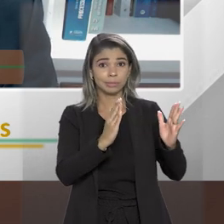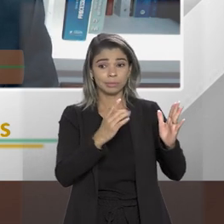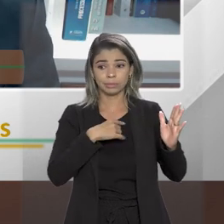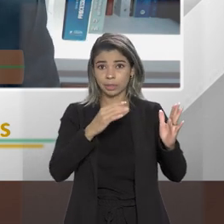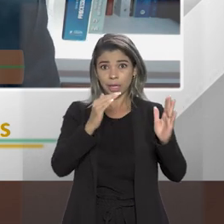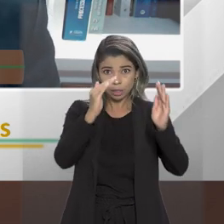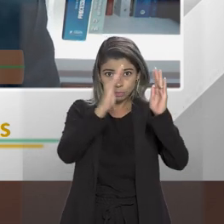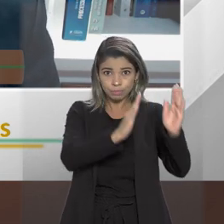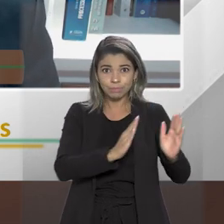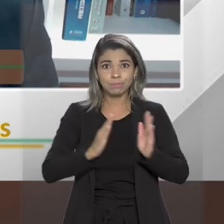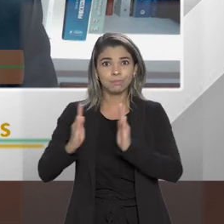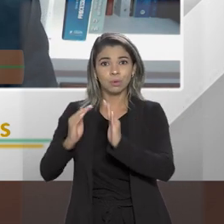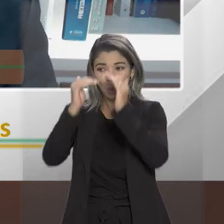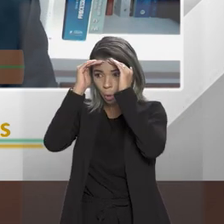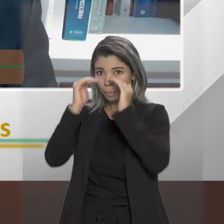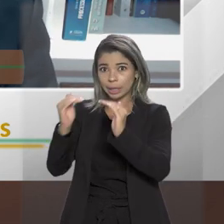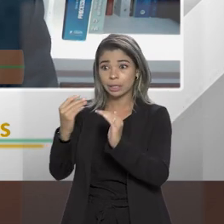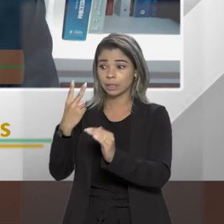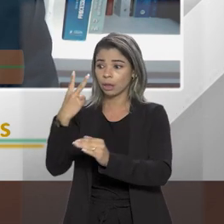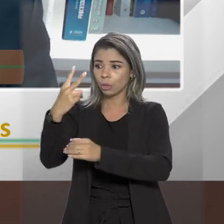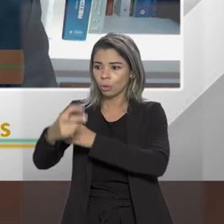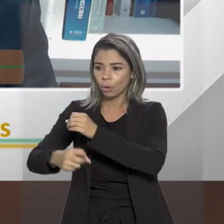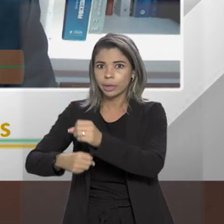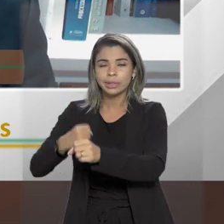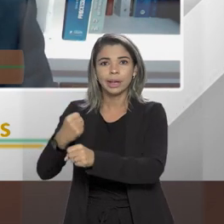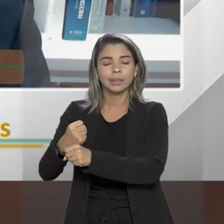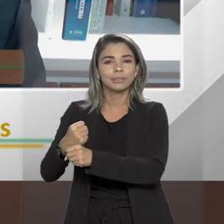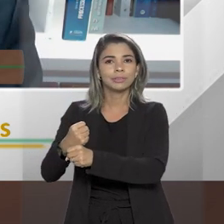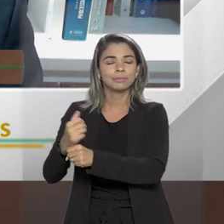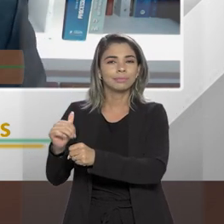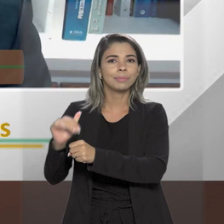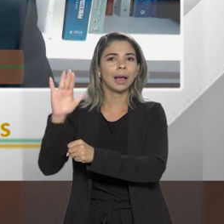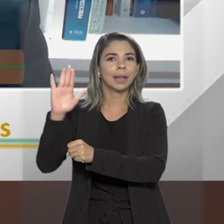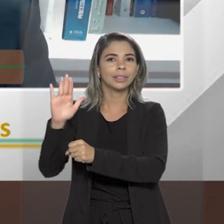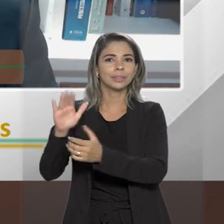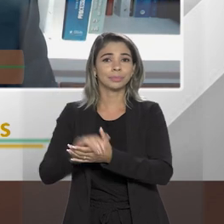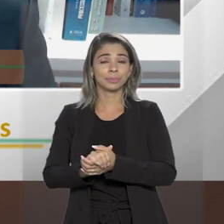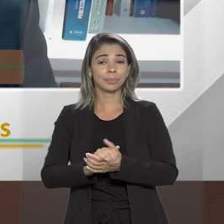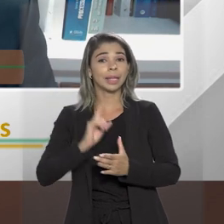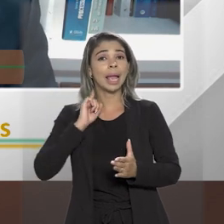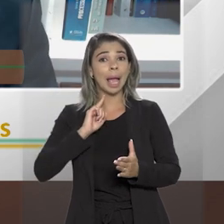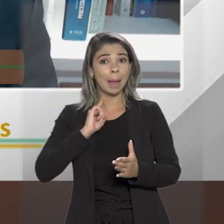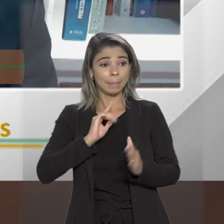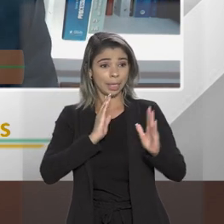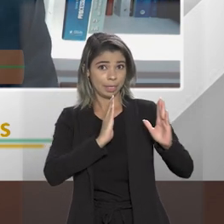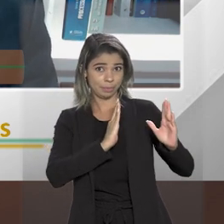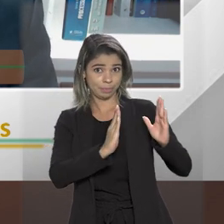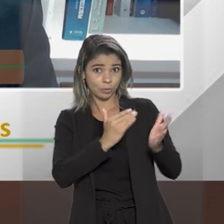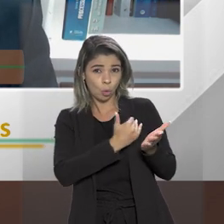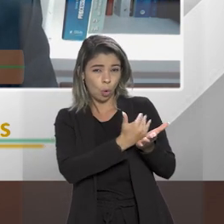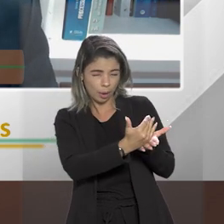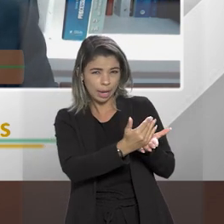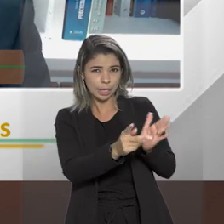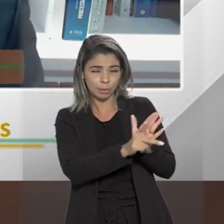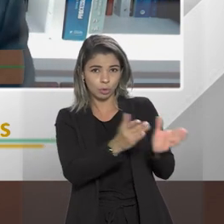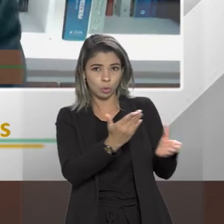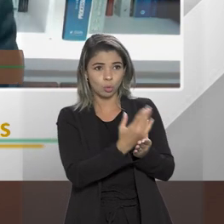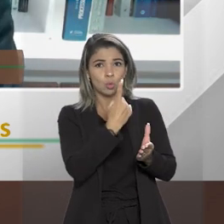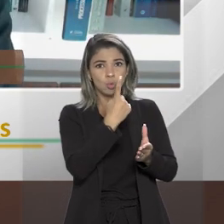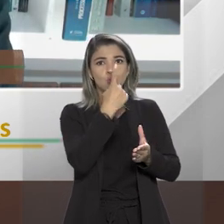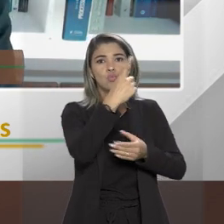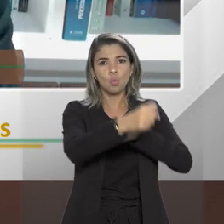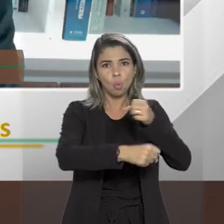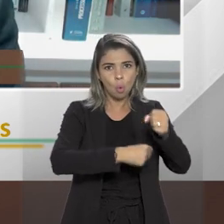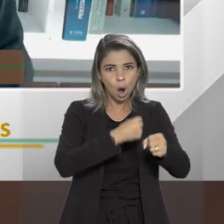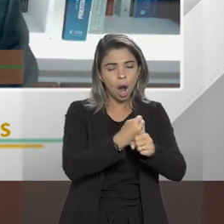de 4 anos e 3 meses. No Tribunal de Justiça de Minas, o tempo médio da fase de conhecimento até a sentença é de 1 ano e 8 meses e